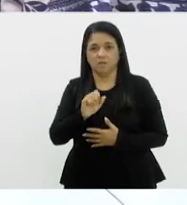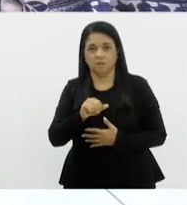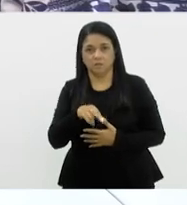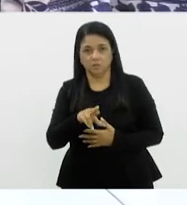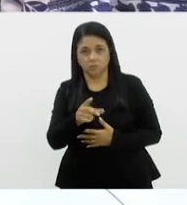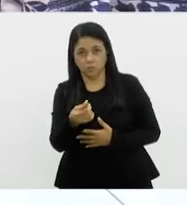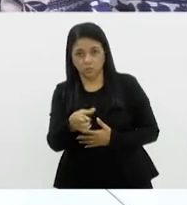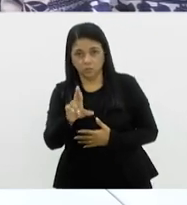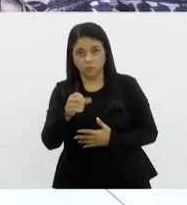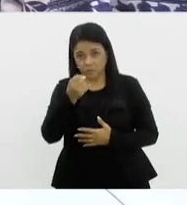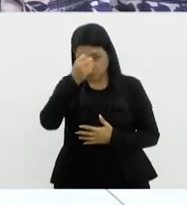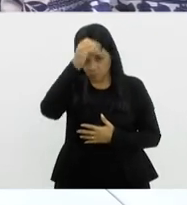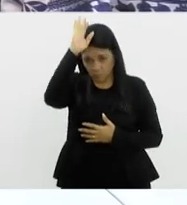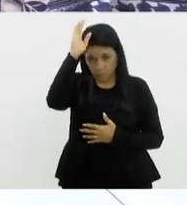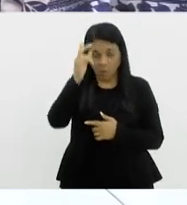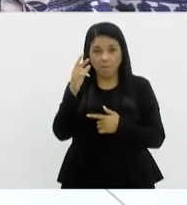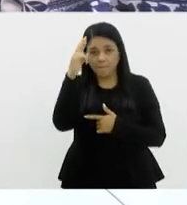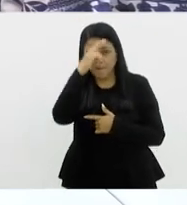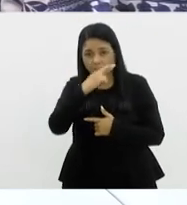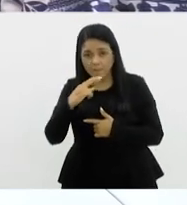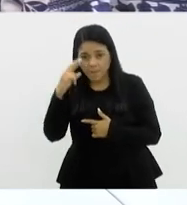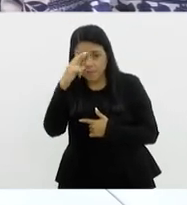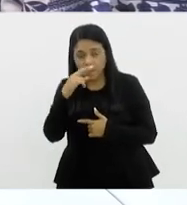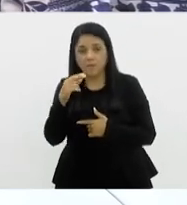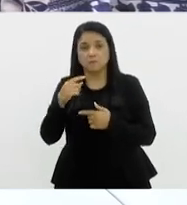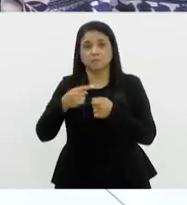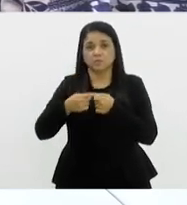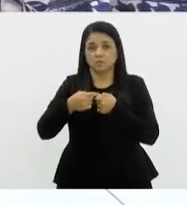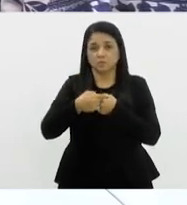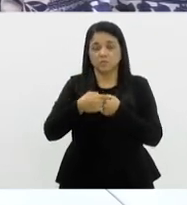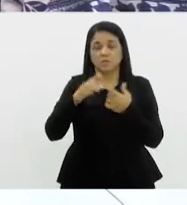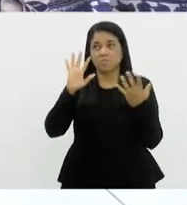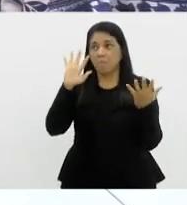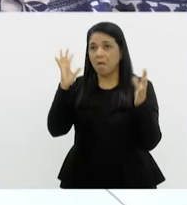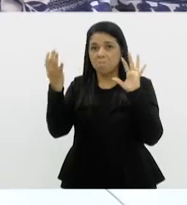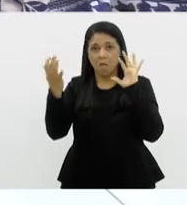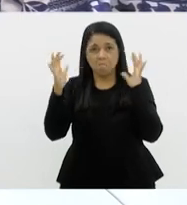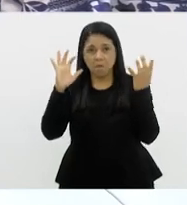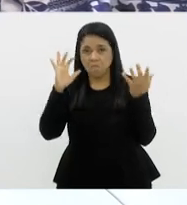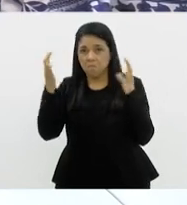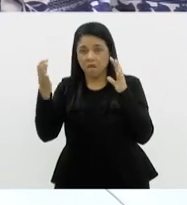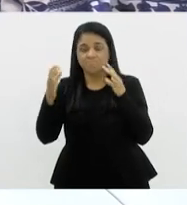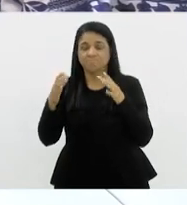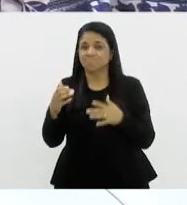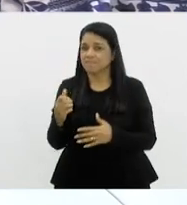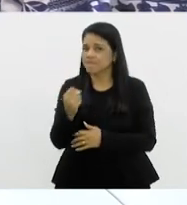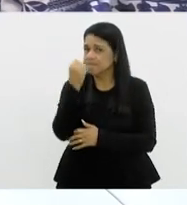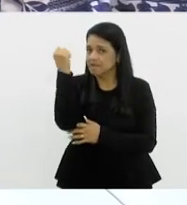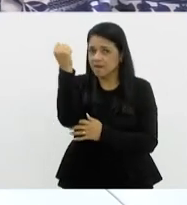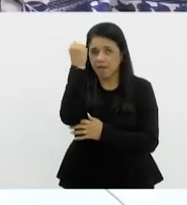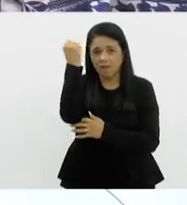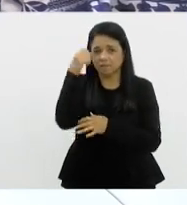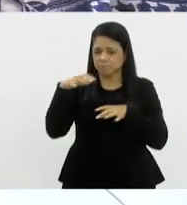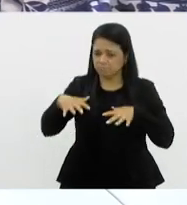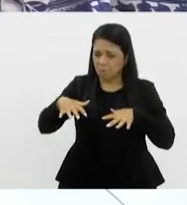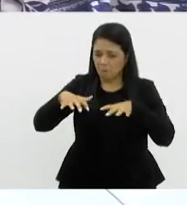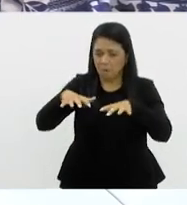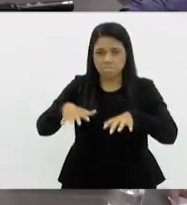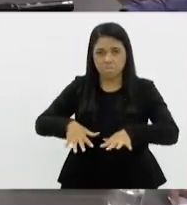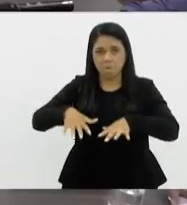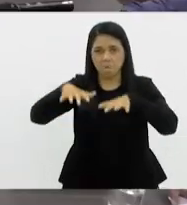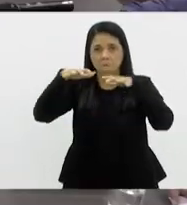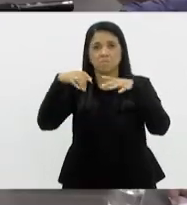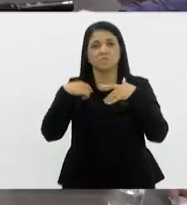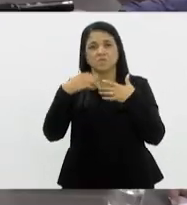Bombeiros no município, porque essas questões climáticas, né, cada vez mais... Mais graves, né? É, são mais graves. Então,